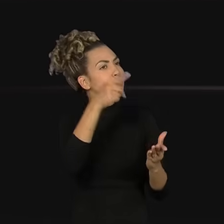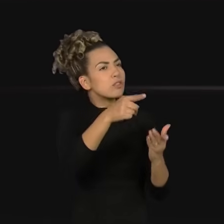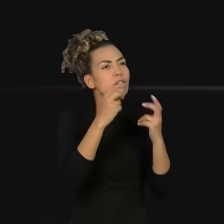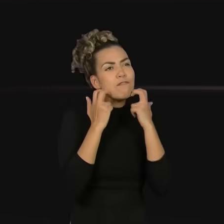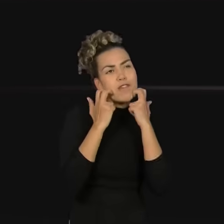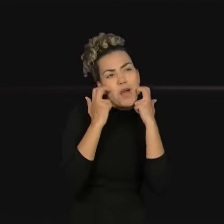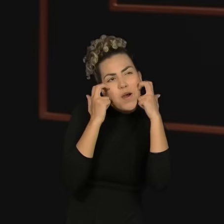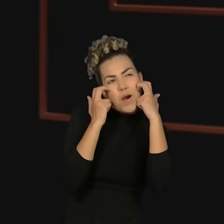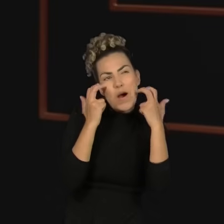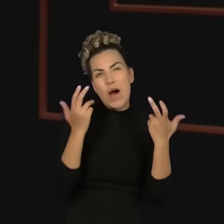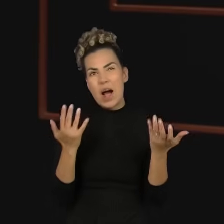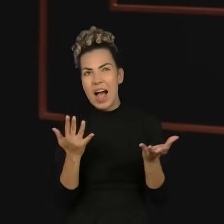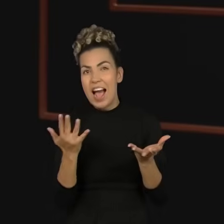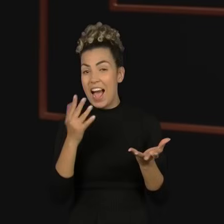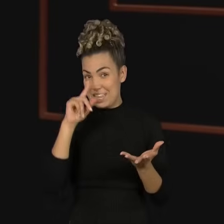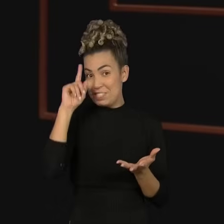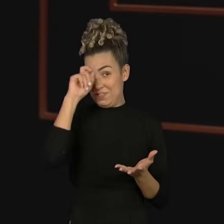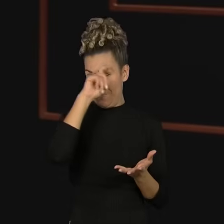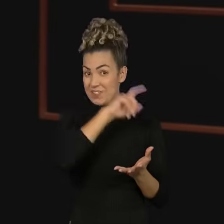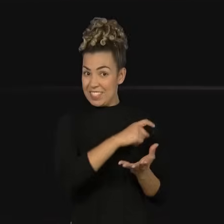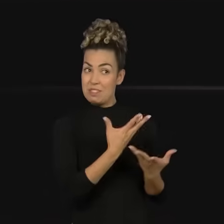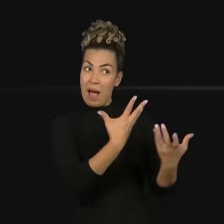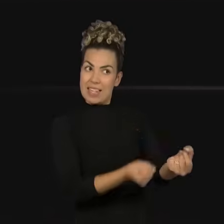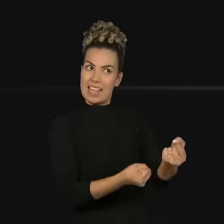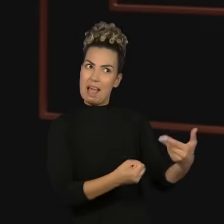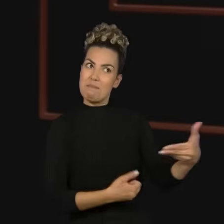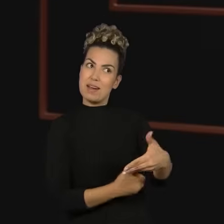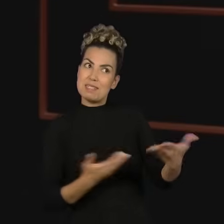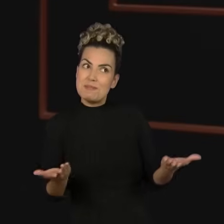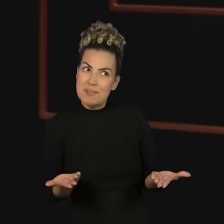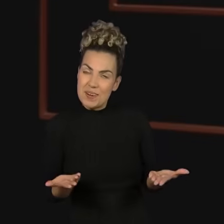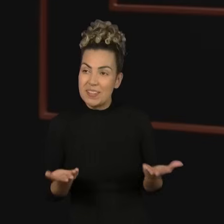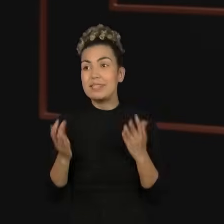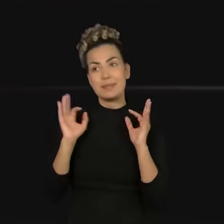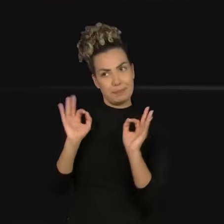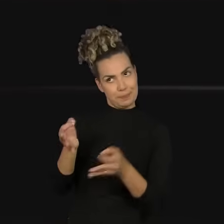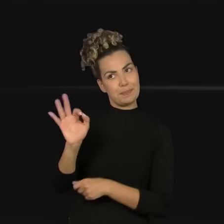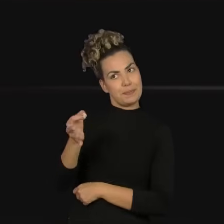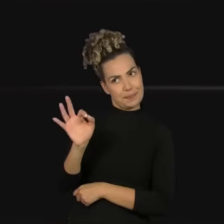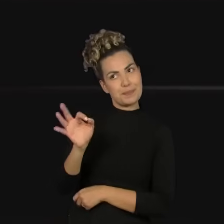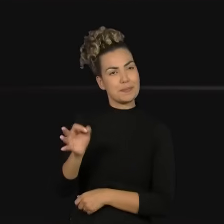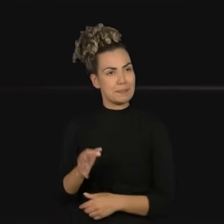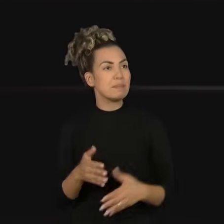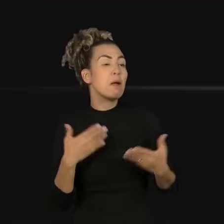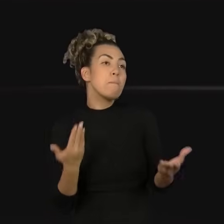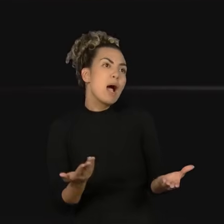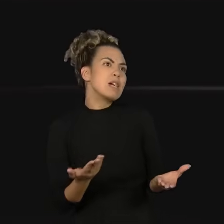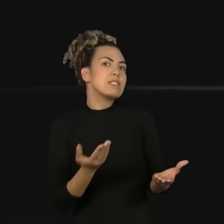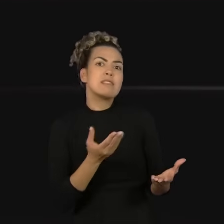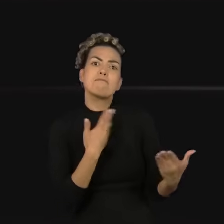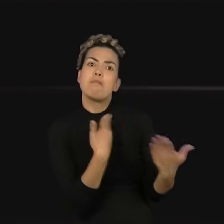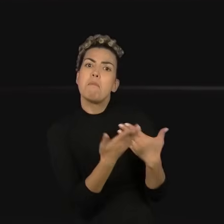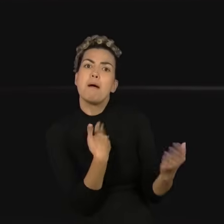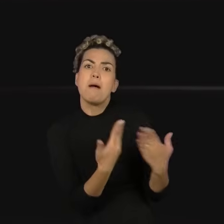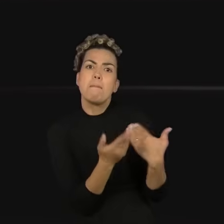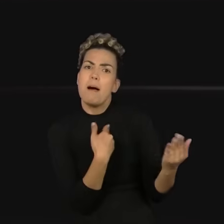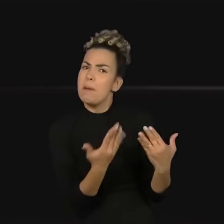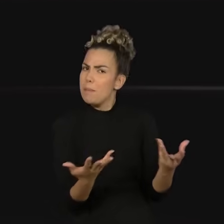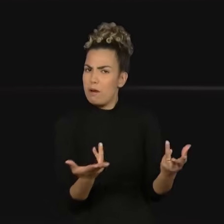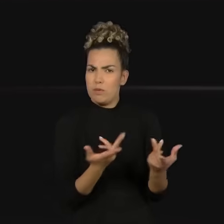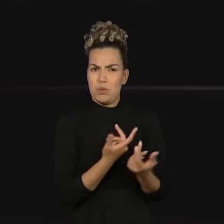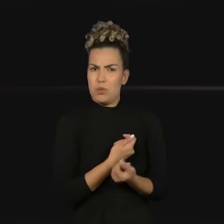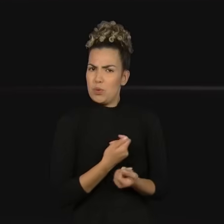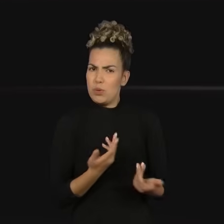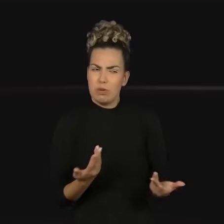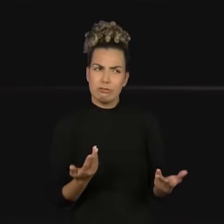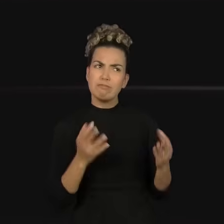né, é difícil vir falar com a gente também. Com certeza. Mas muito obrigada, foi um papo maravilhoso e assim, a gente